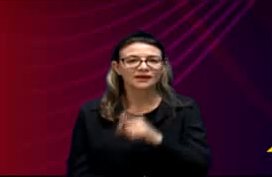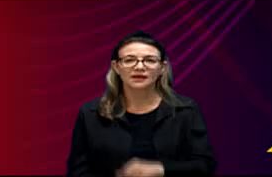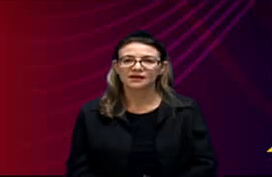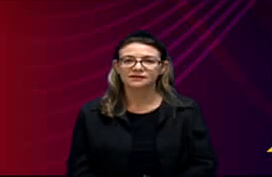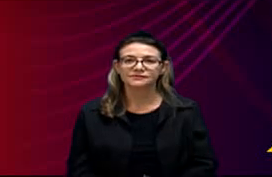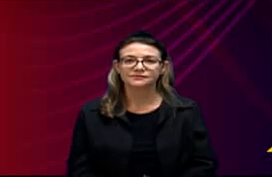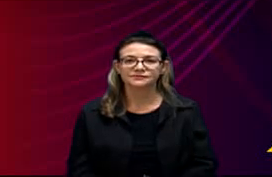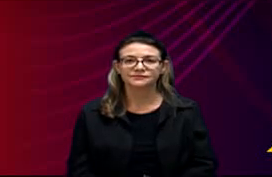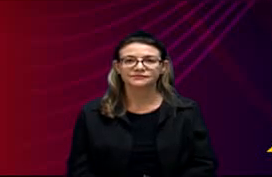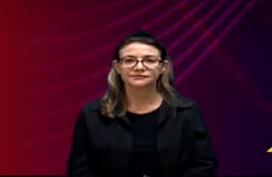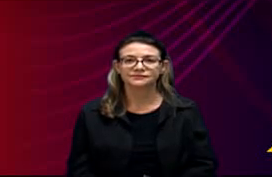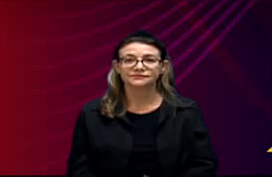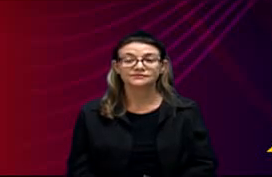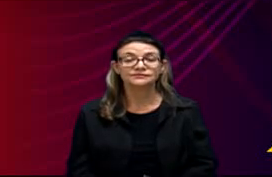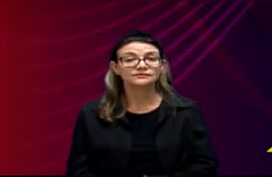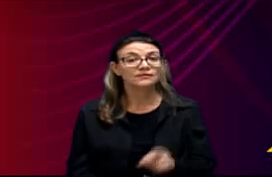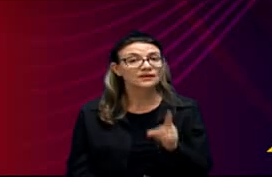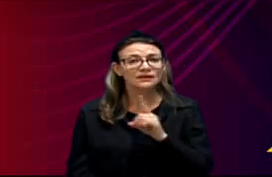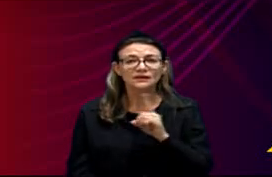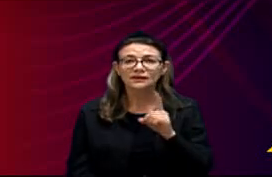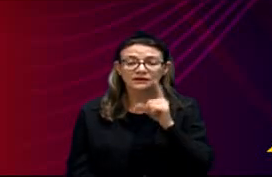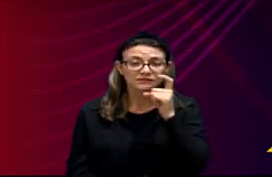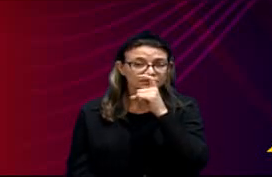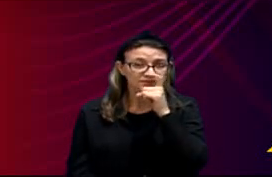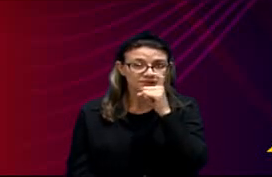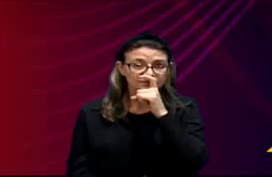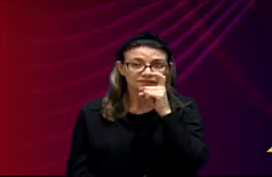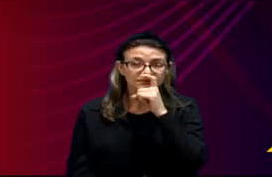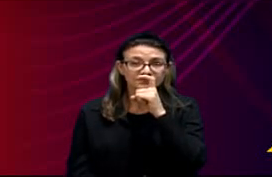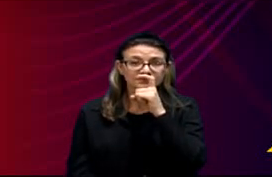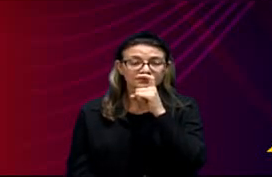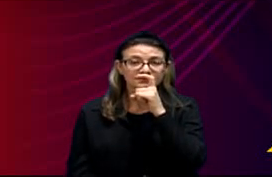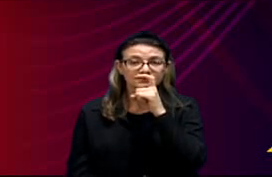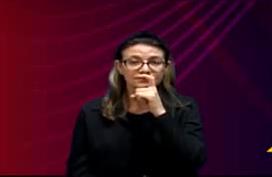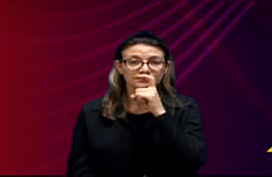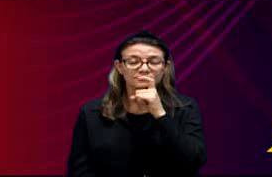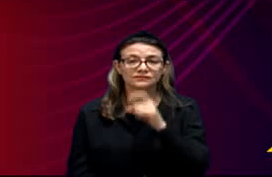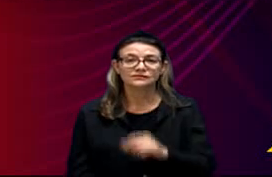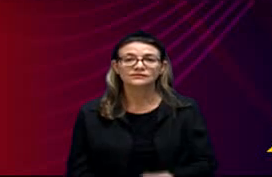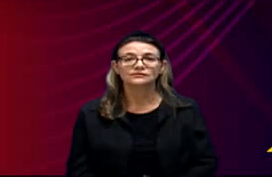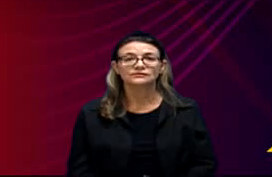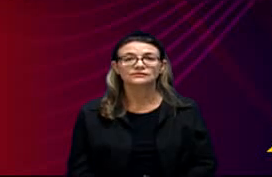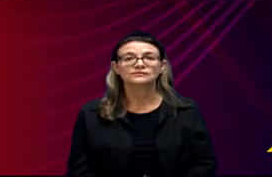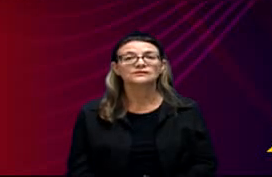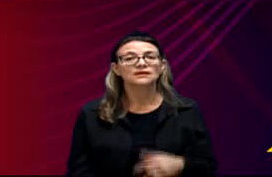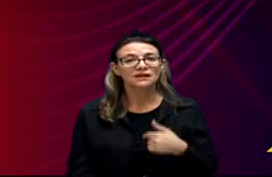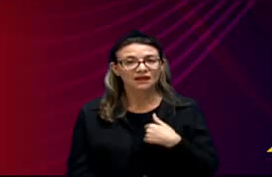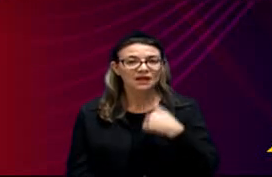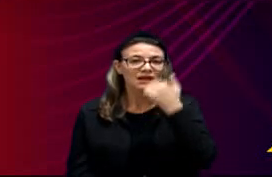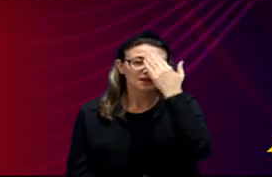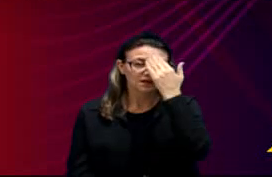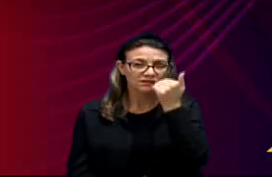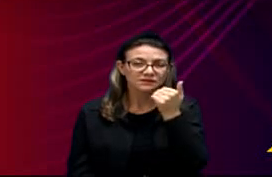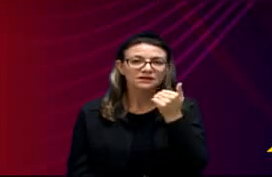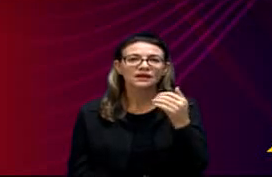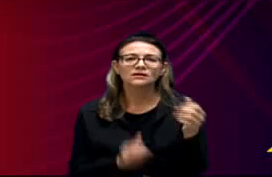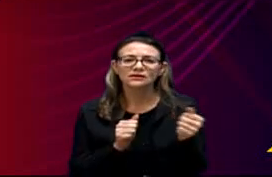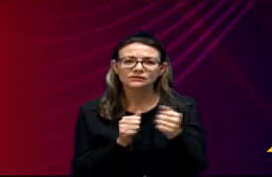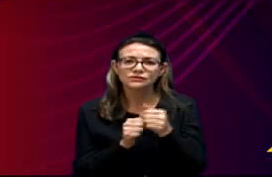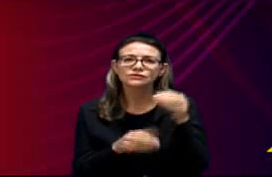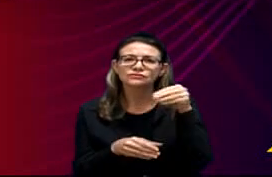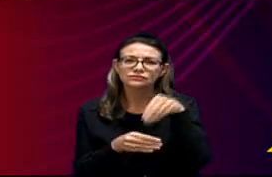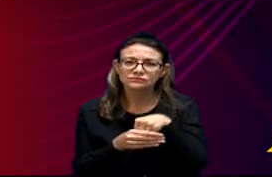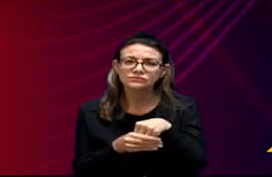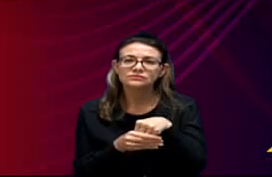falou do preito fum moment ele falou que a saúde tá se eu fiz parte do partido eu fiz parte do